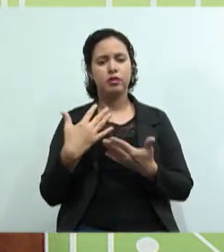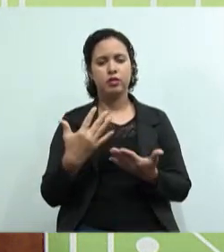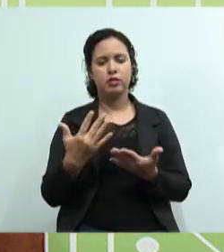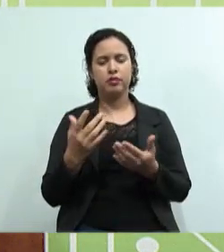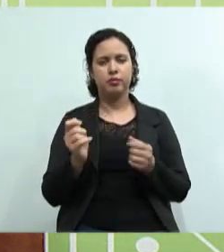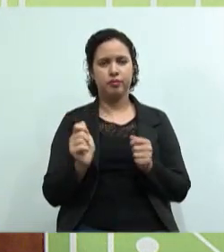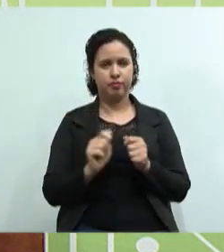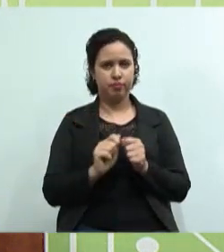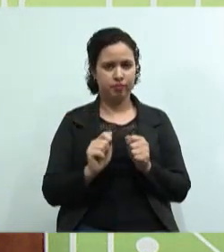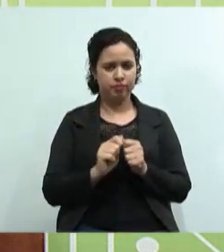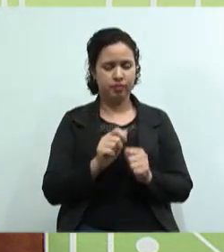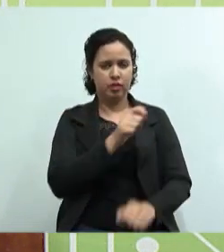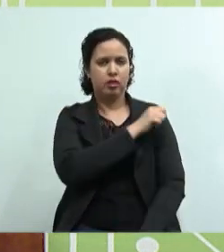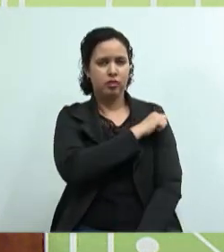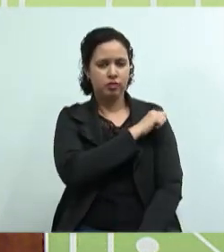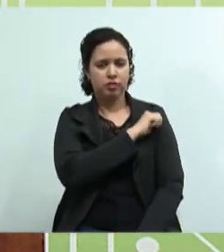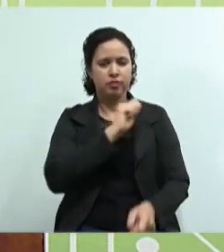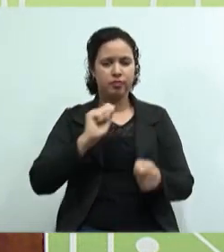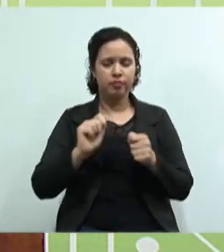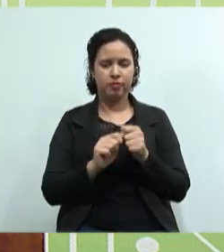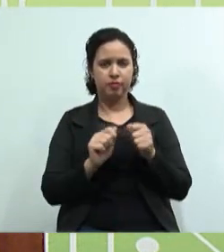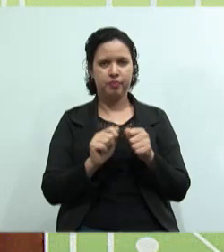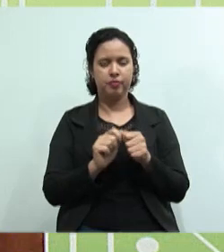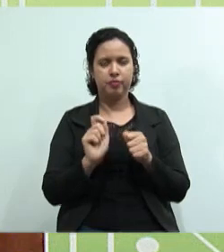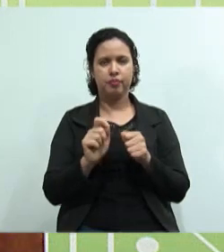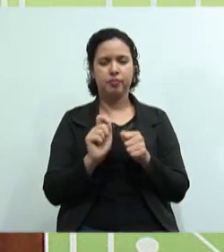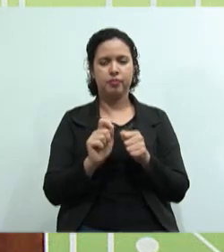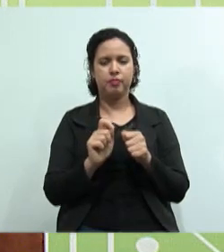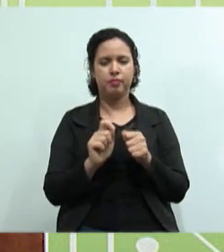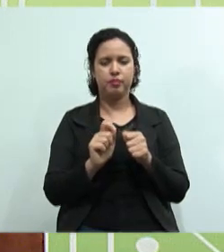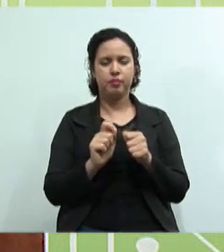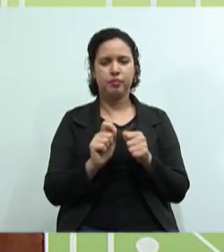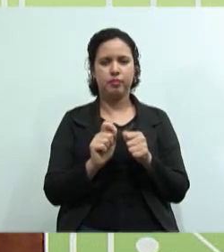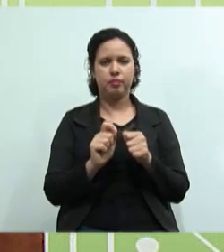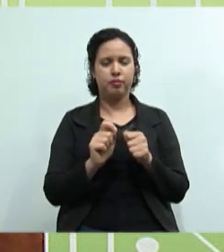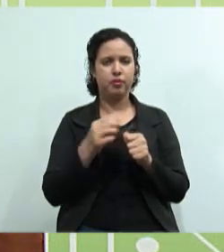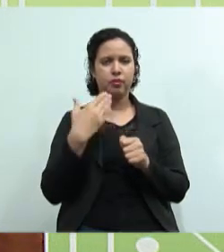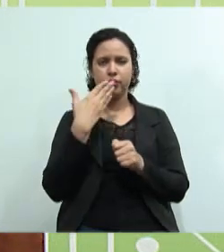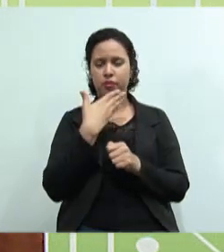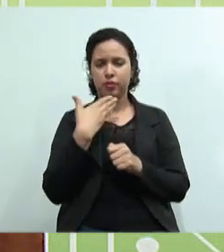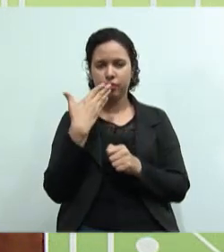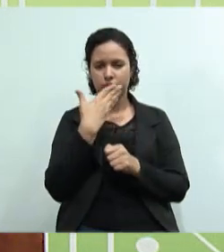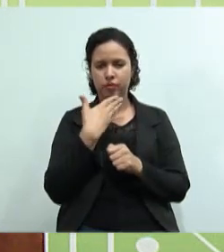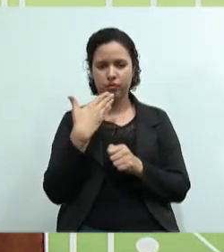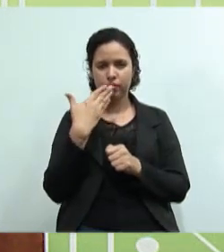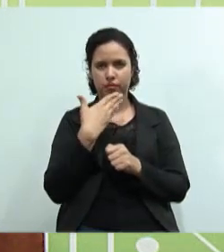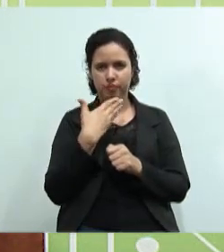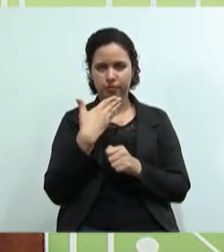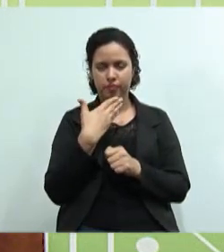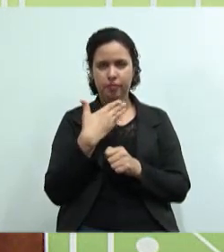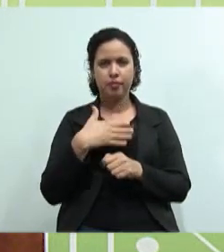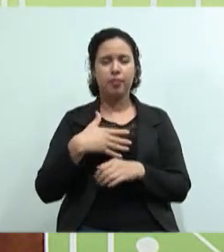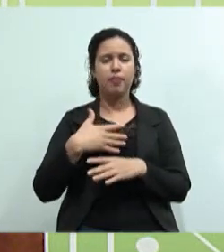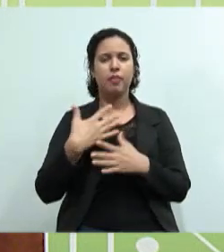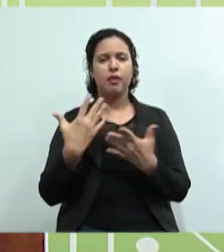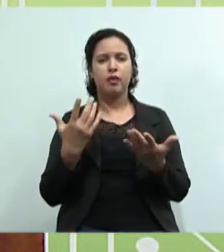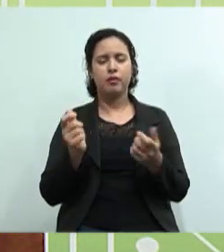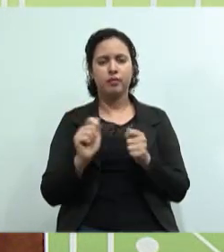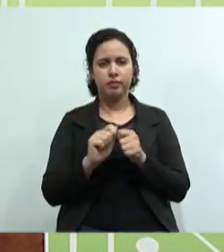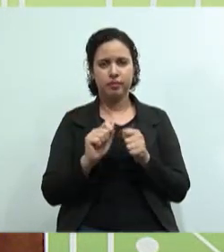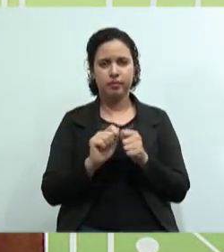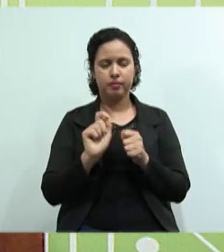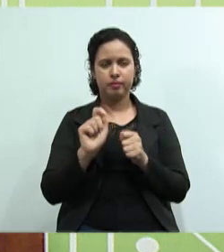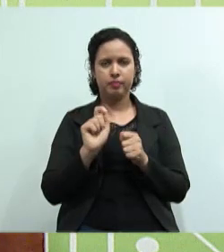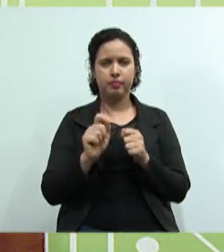eles fizeram? Semestre passado, eles produziram o doce, inclusive eu vi várias fotos. Então, o que a gente tem que fazer quando